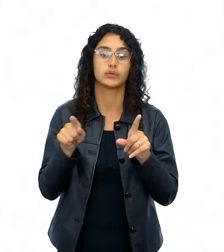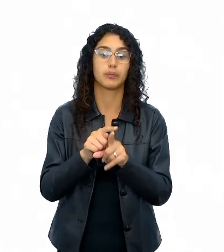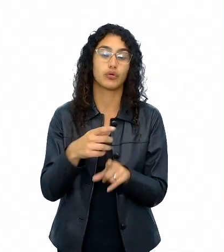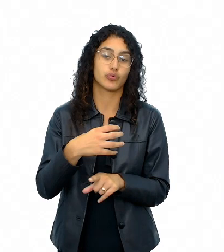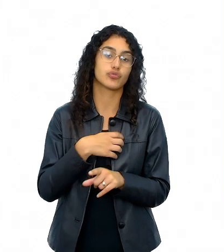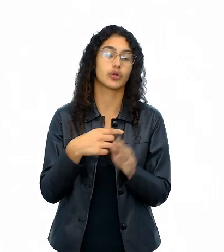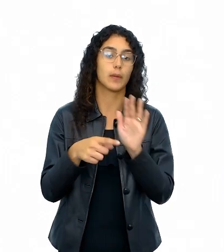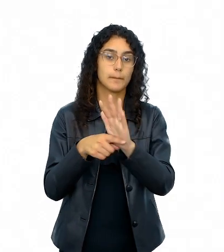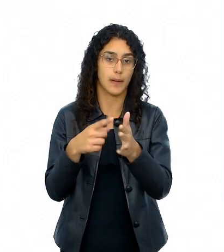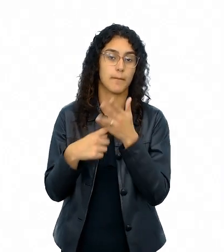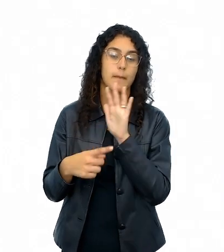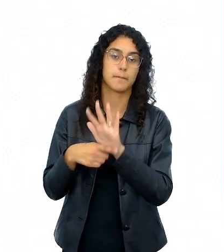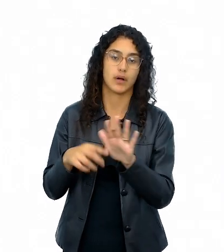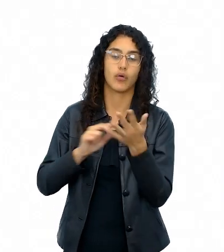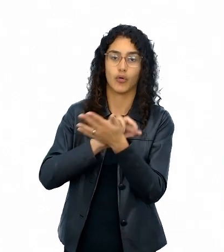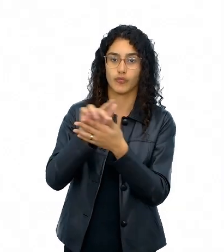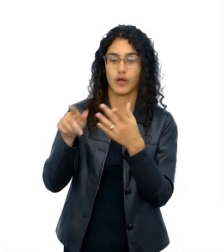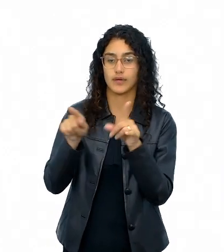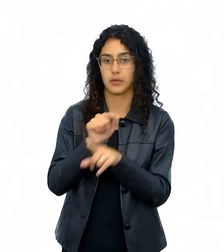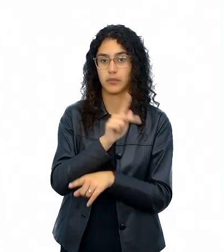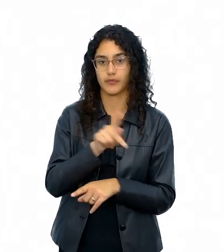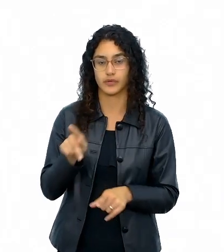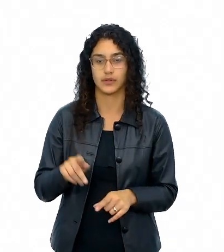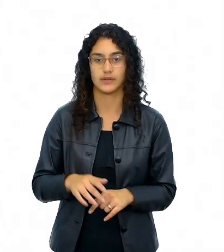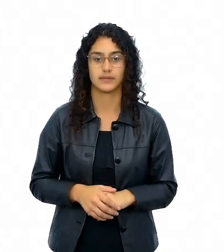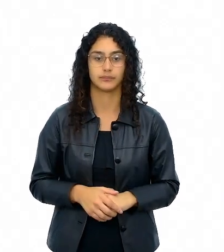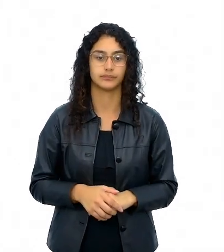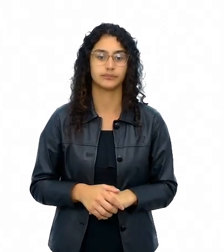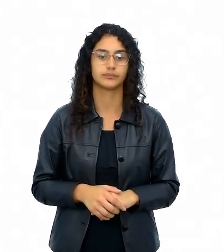uma maneira colaborativa com outros professores.